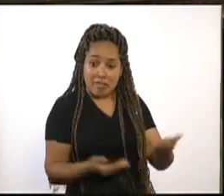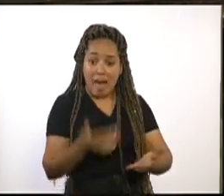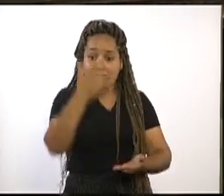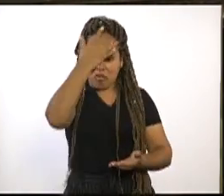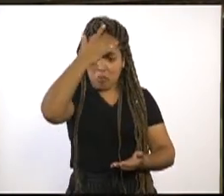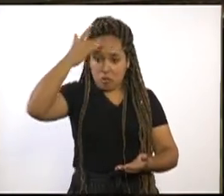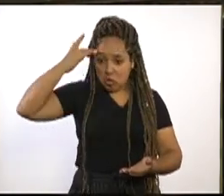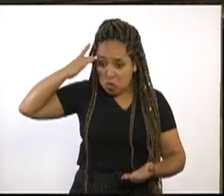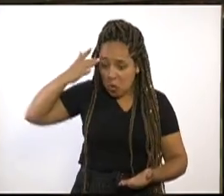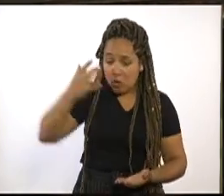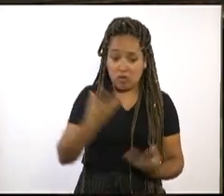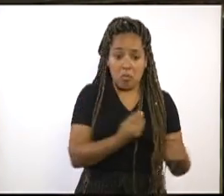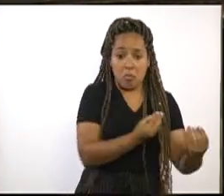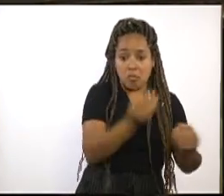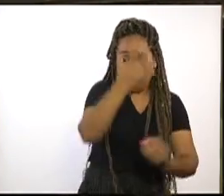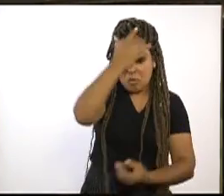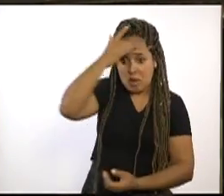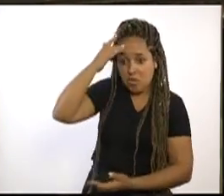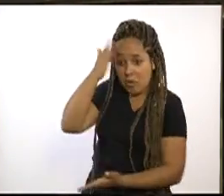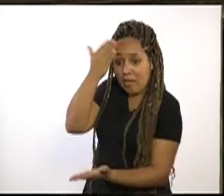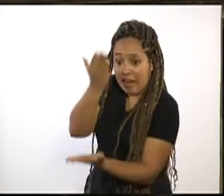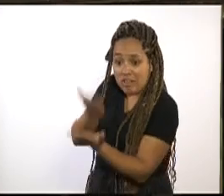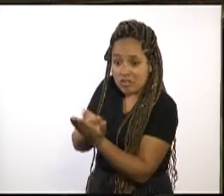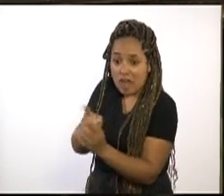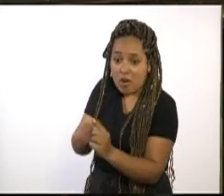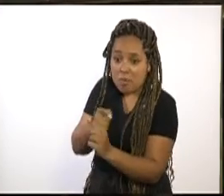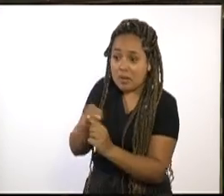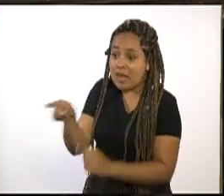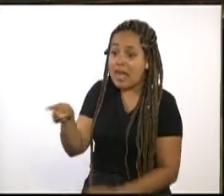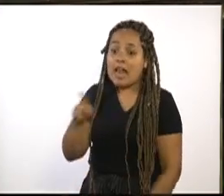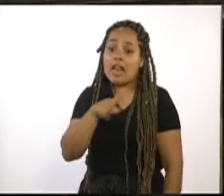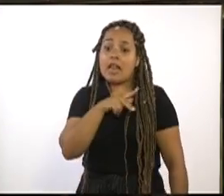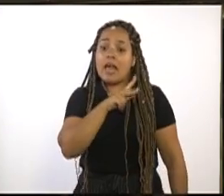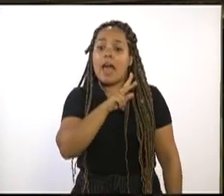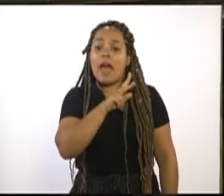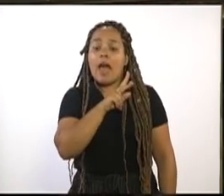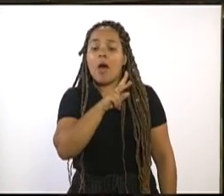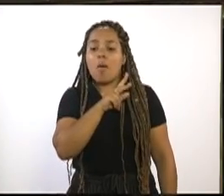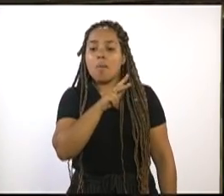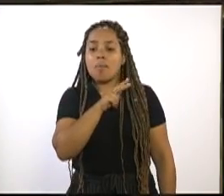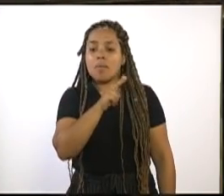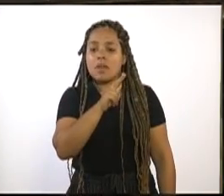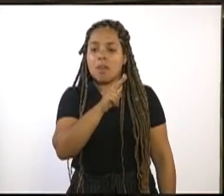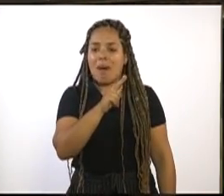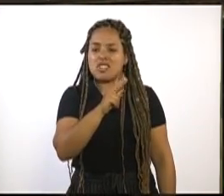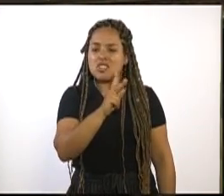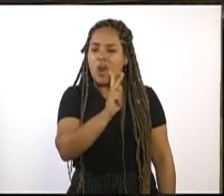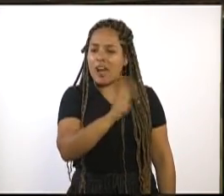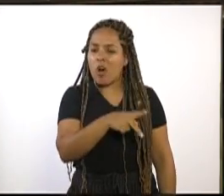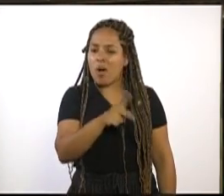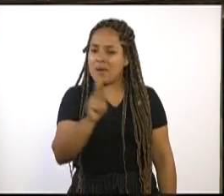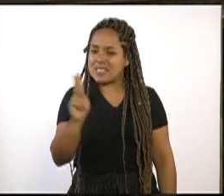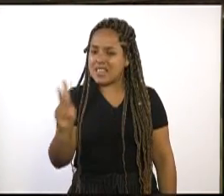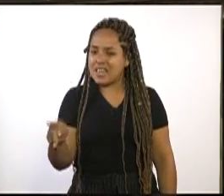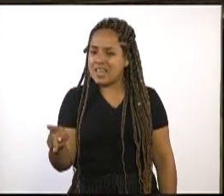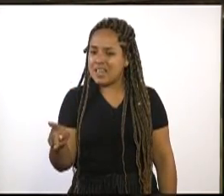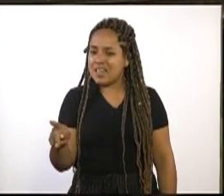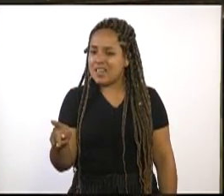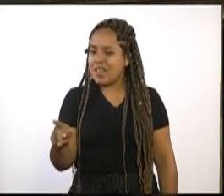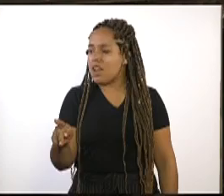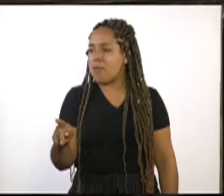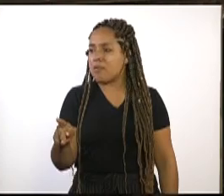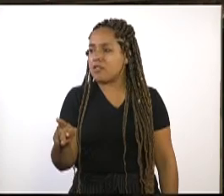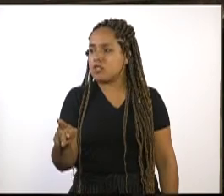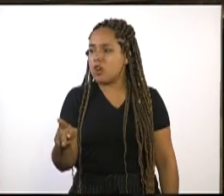porque, vindo de um bispo evangélico, de um pastor evangélico, de alguém que construiu todo o seu legado,